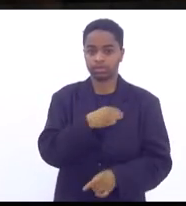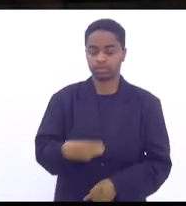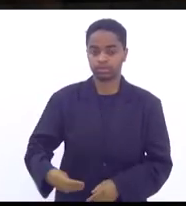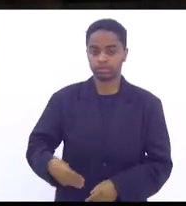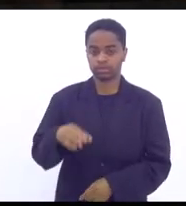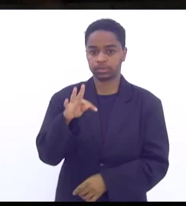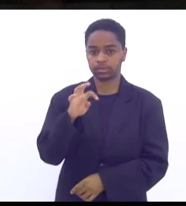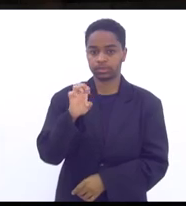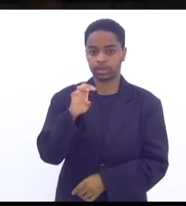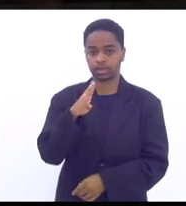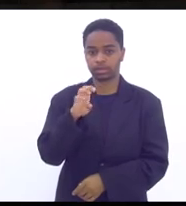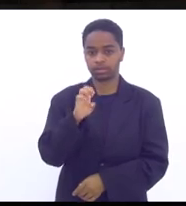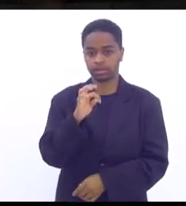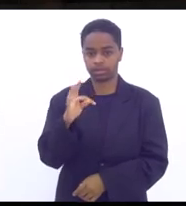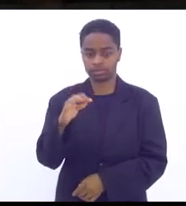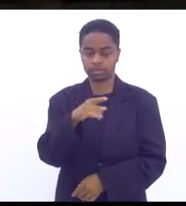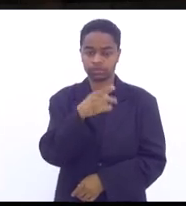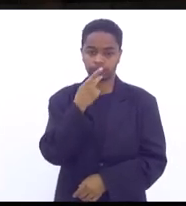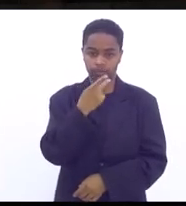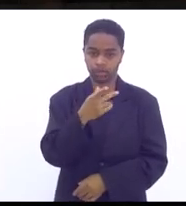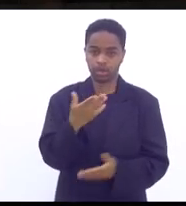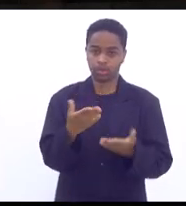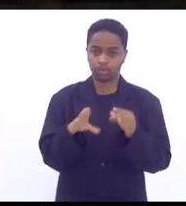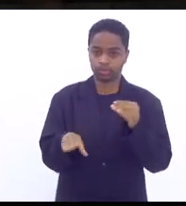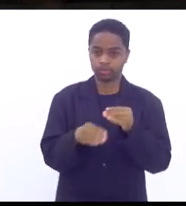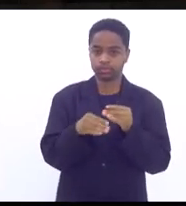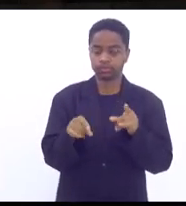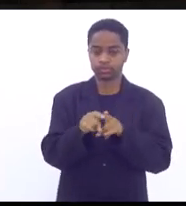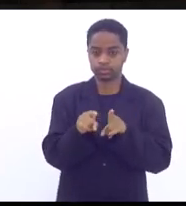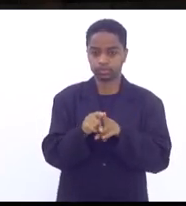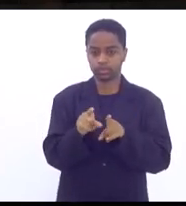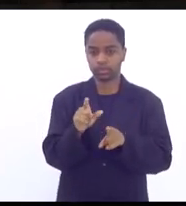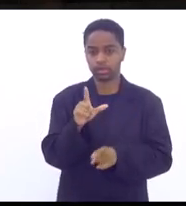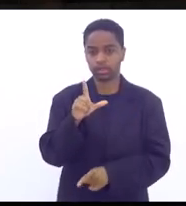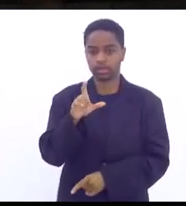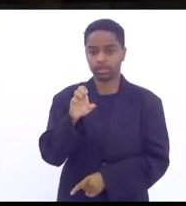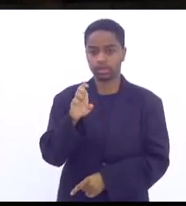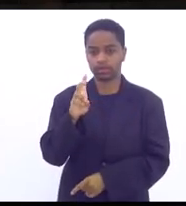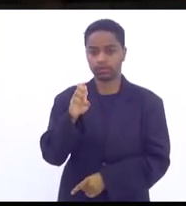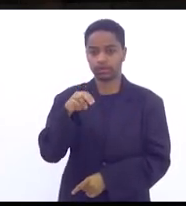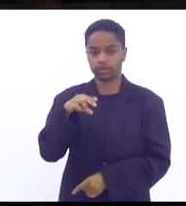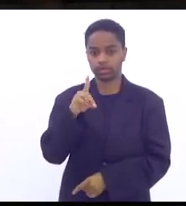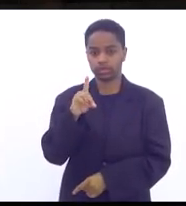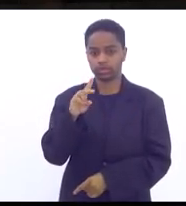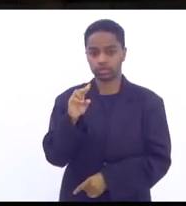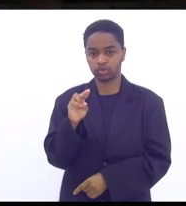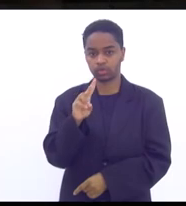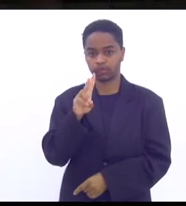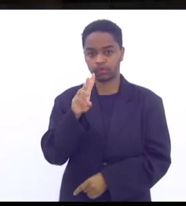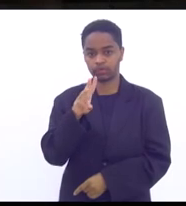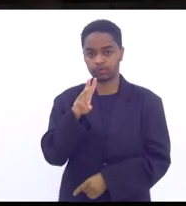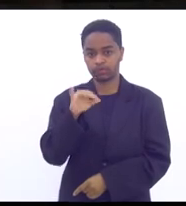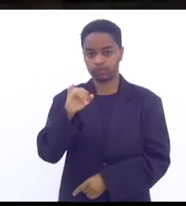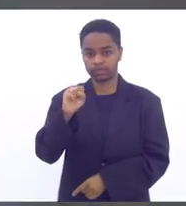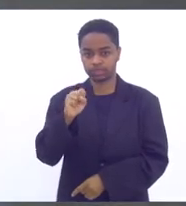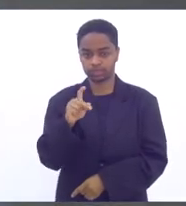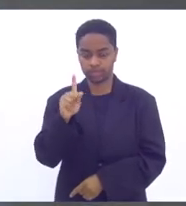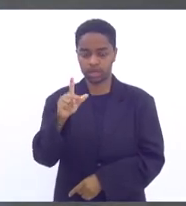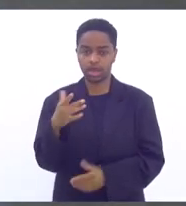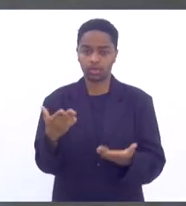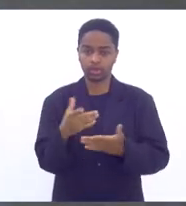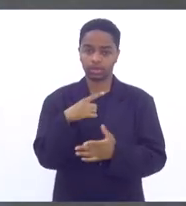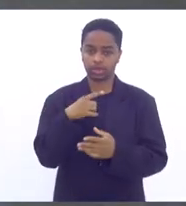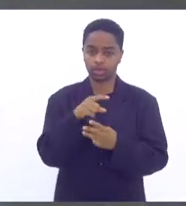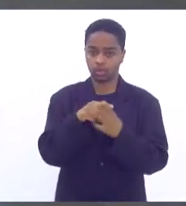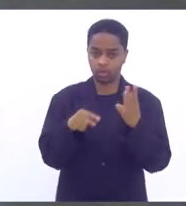Tebet. Agora você está acrescentando, também já viu, do ministro Lewandowski. Então, nessa altura, já tem quatro concorrentes. Mas já que Vossa